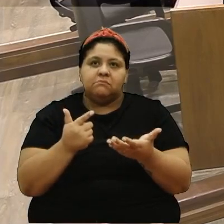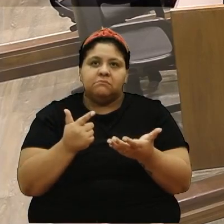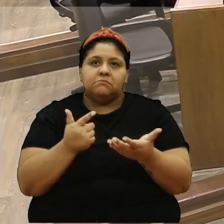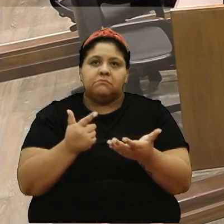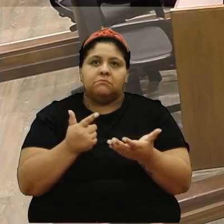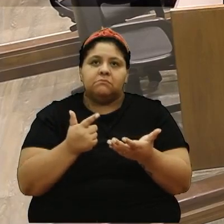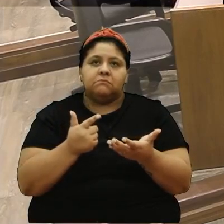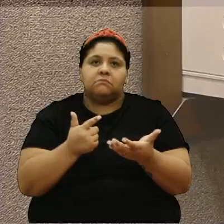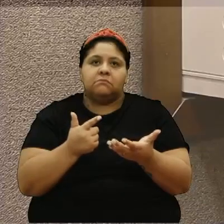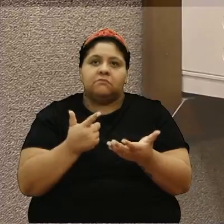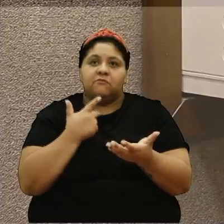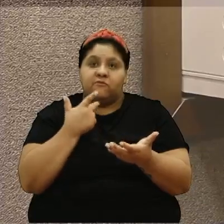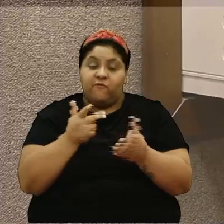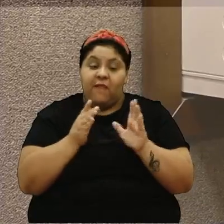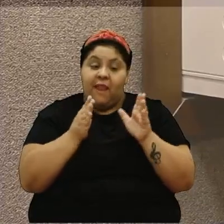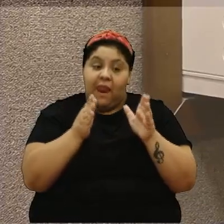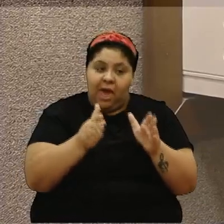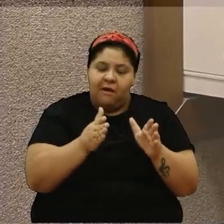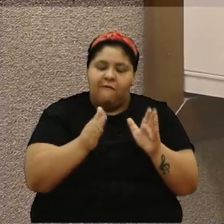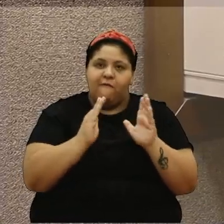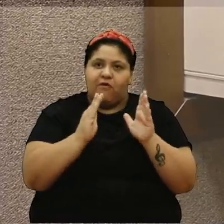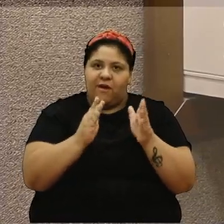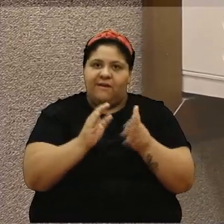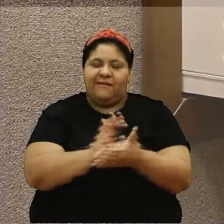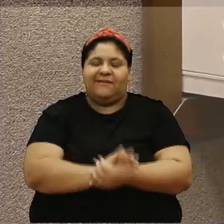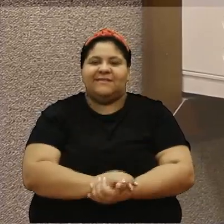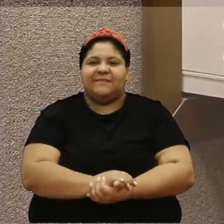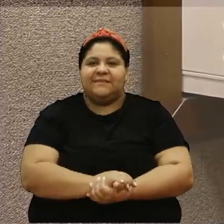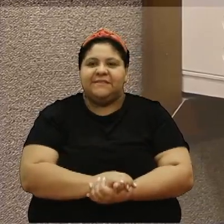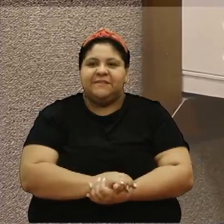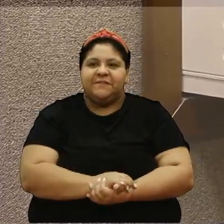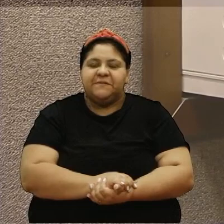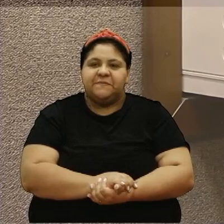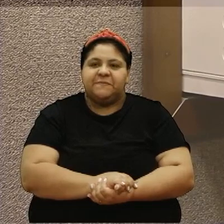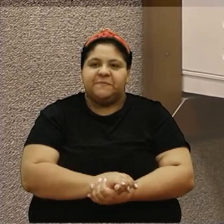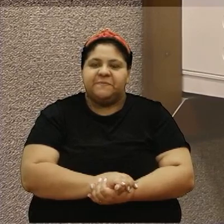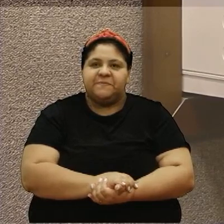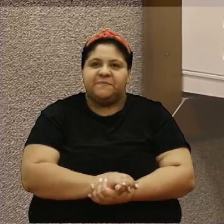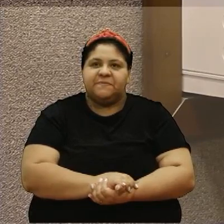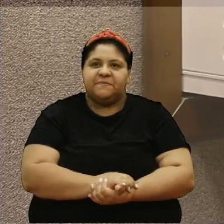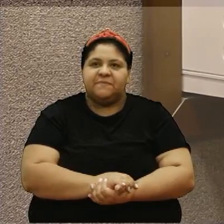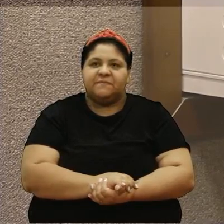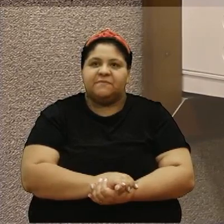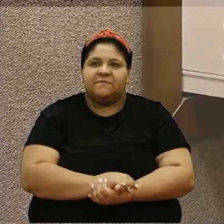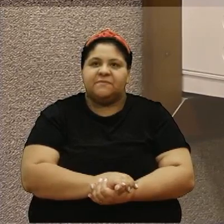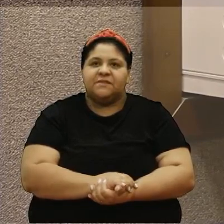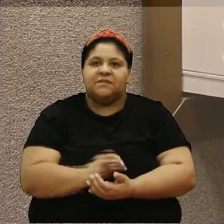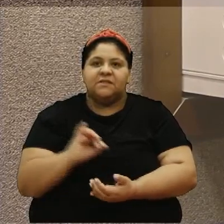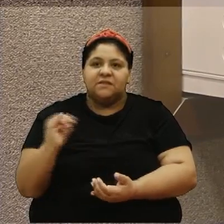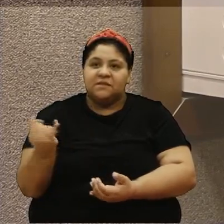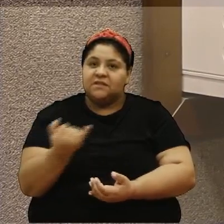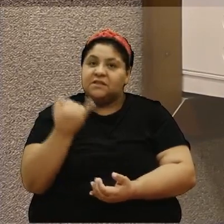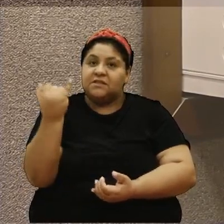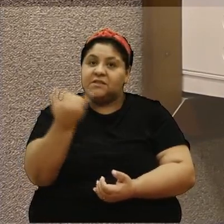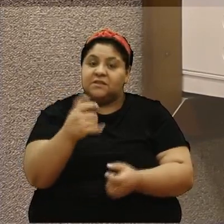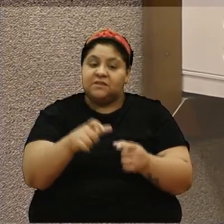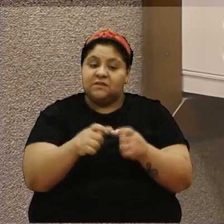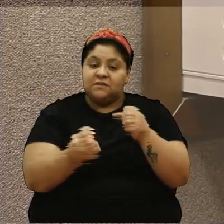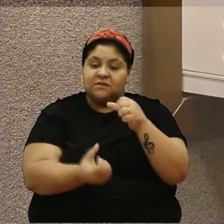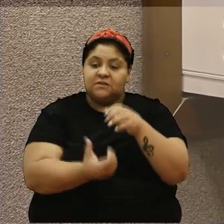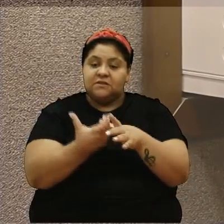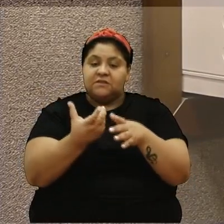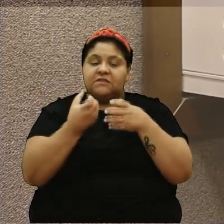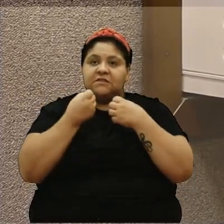vem de friso, também é parecido, quero frisar, vereador, a importância da criação da Secretaria de